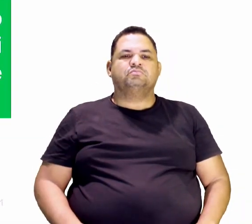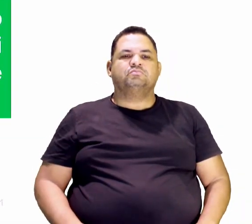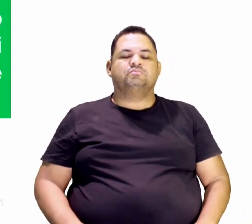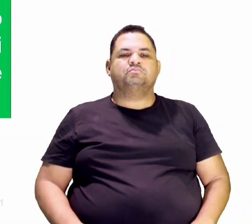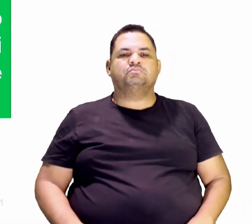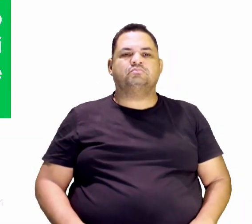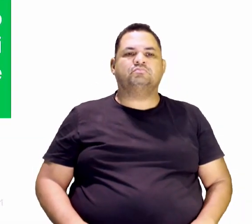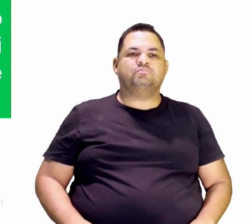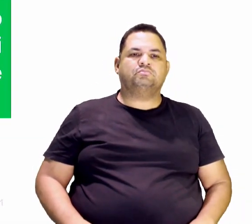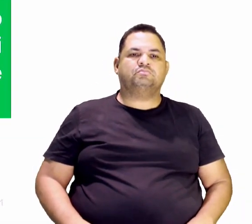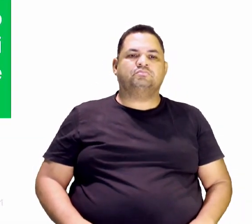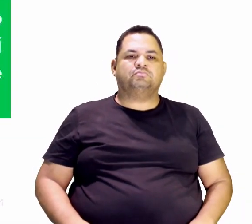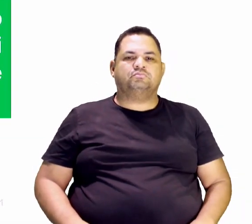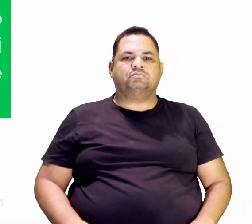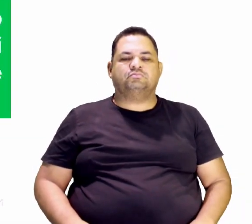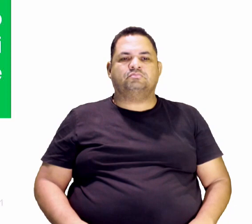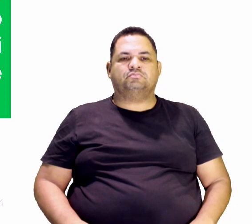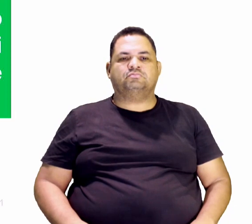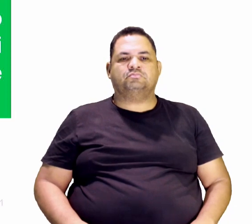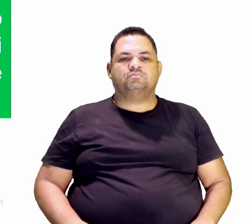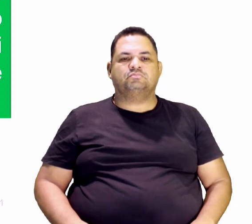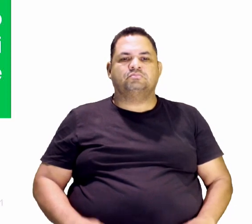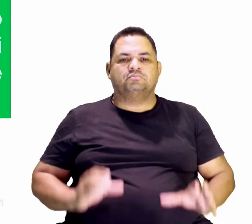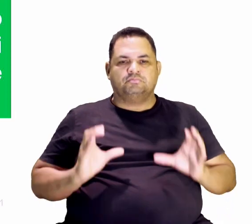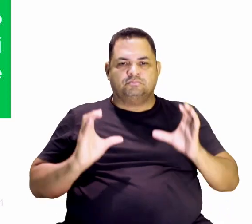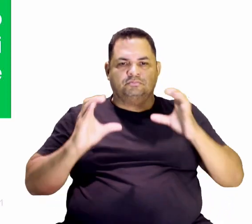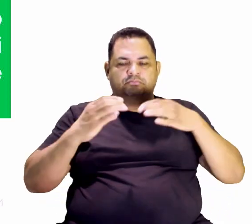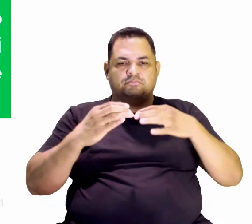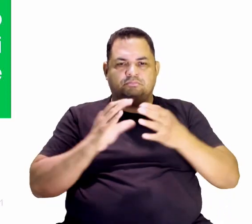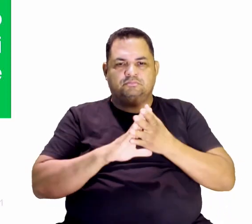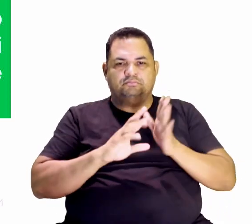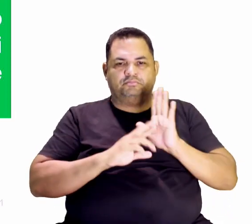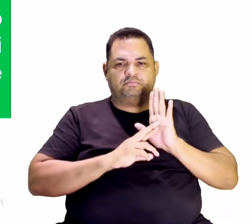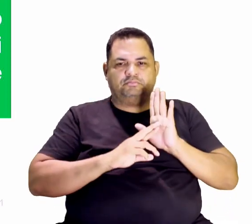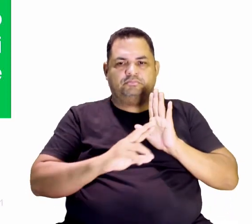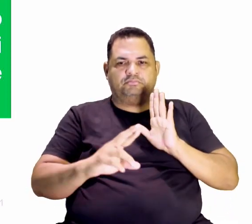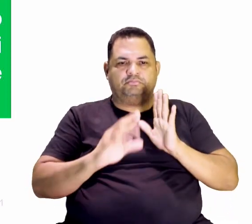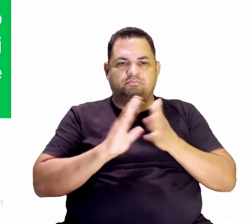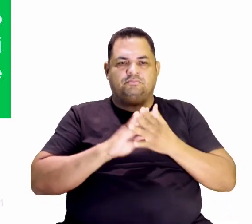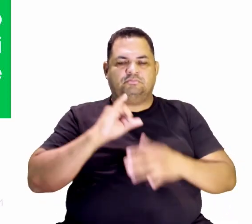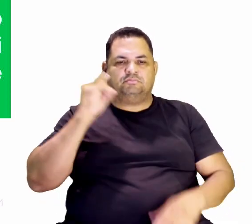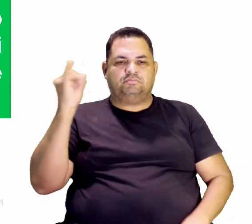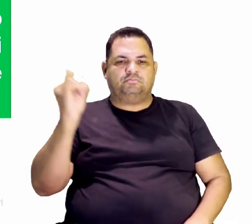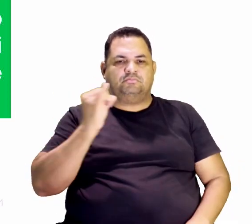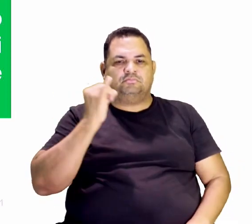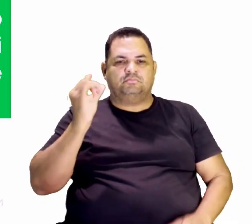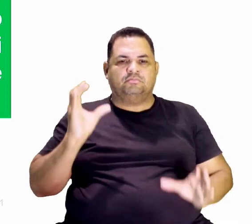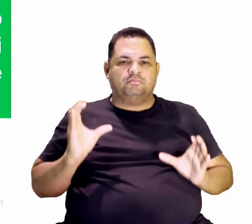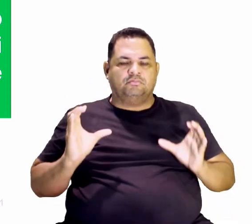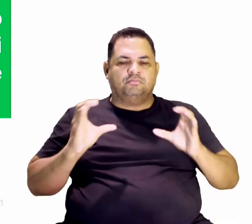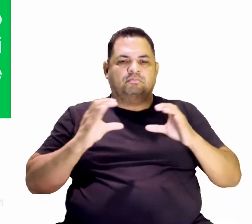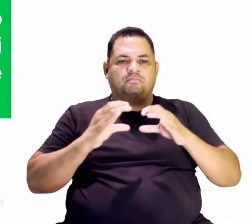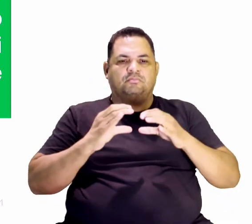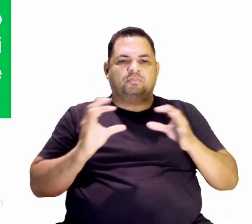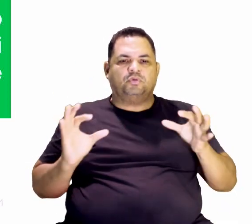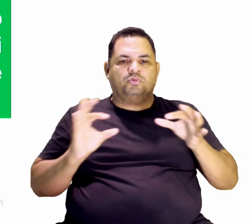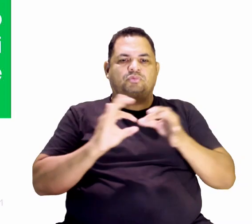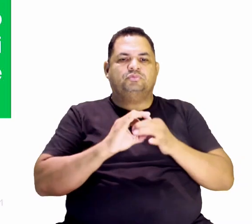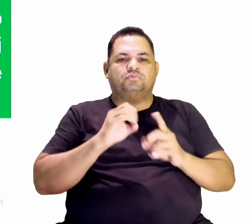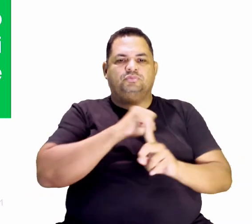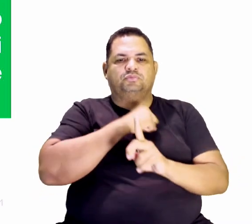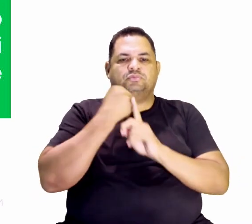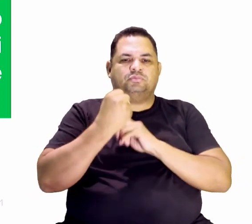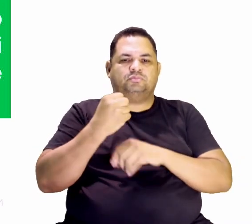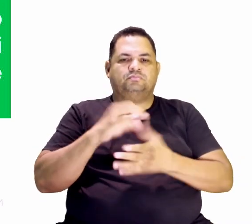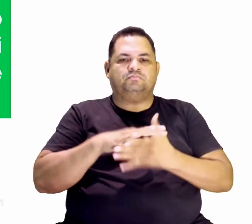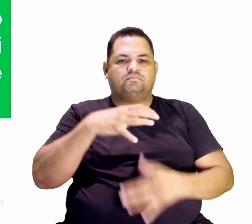E ela diz o seguinte, leia aqui comigo. As tribos representam um importante contexto